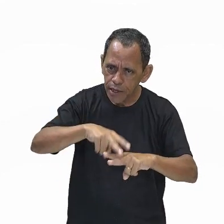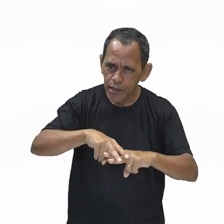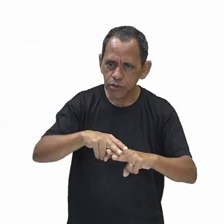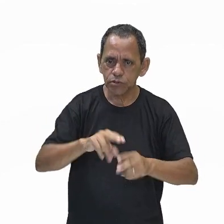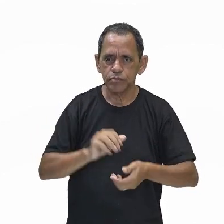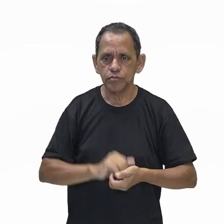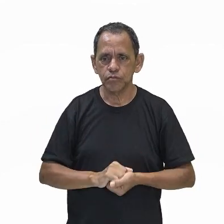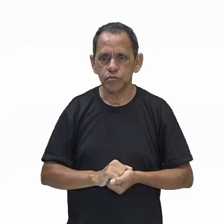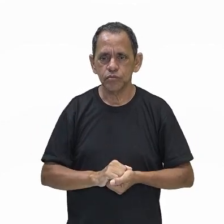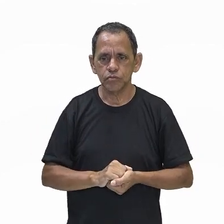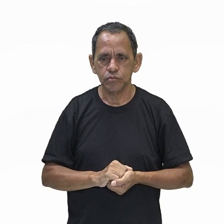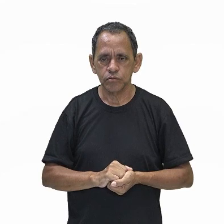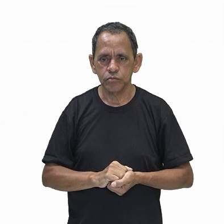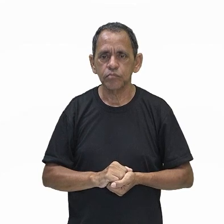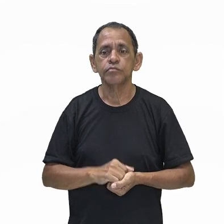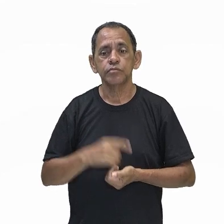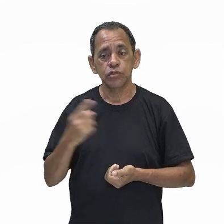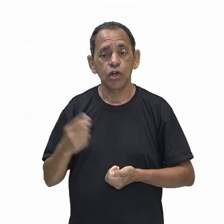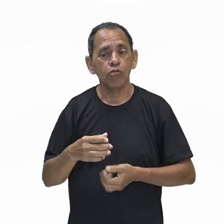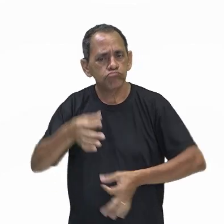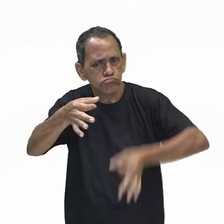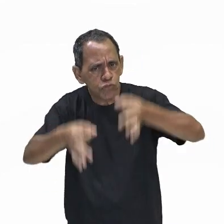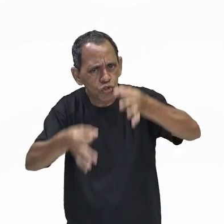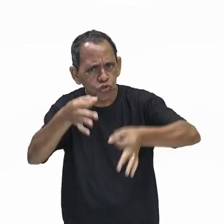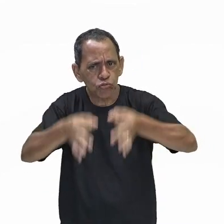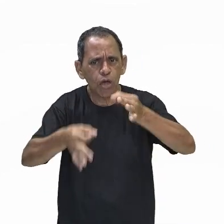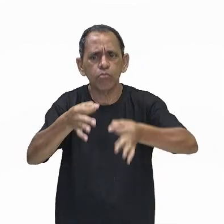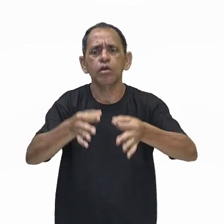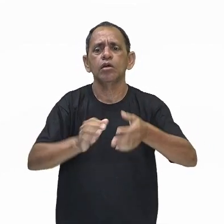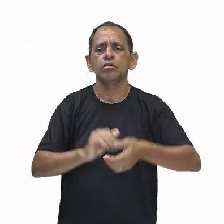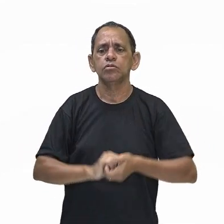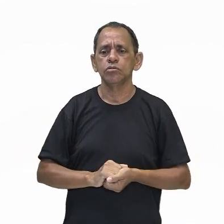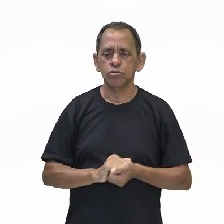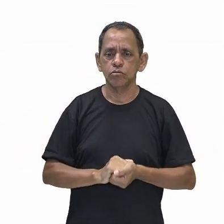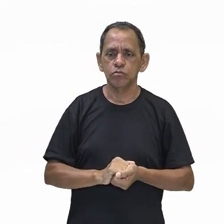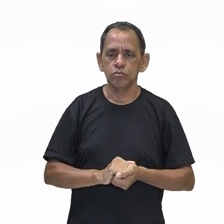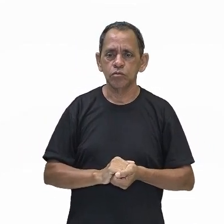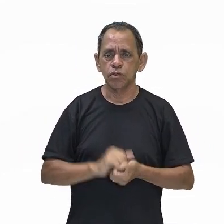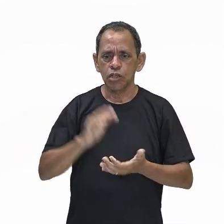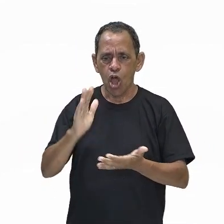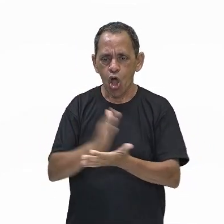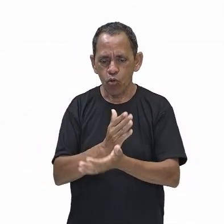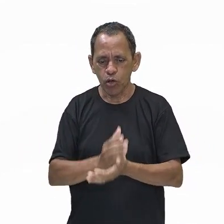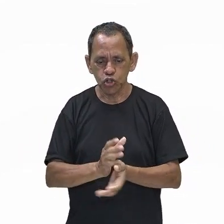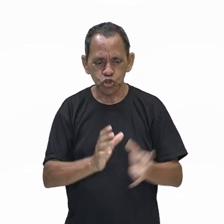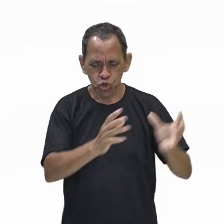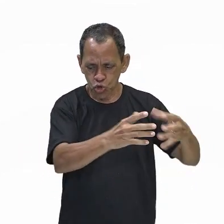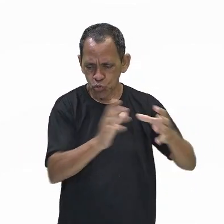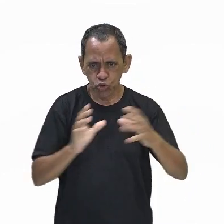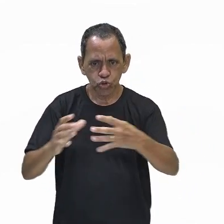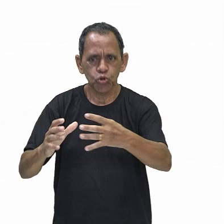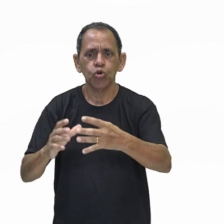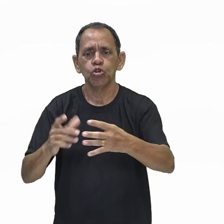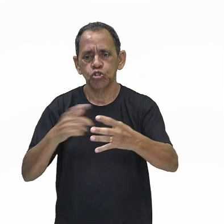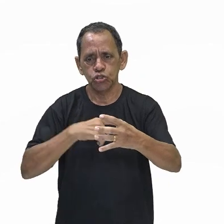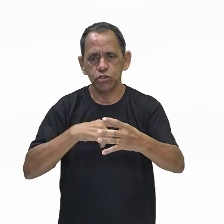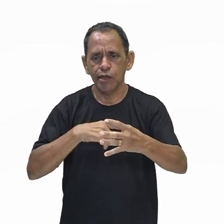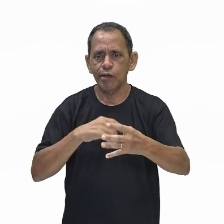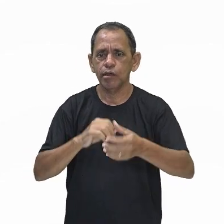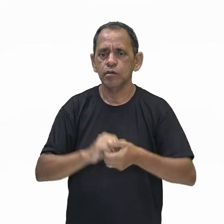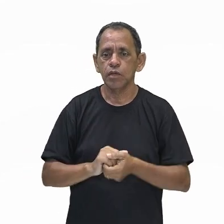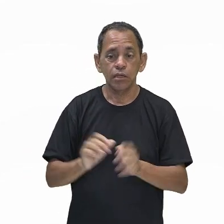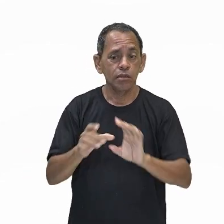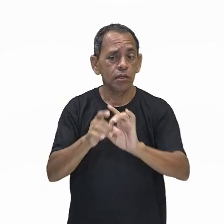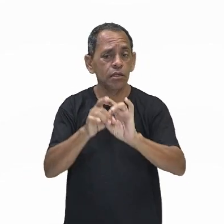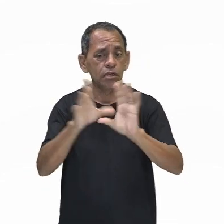Zé Bebelo, em um julgamento feito por alguns jagunços no grupo ao qual pertencia, acaba sendo libertado por Joca Ramiro,